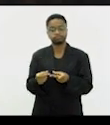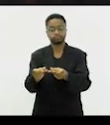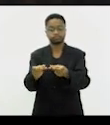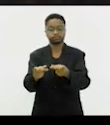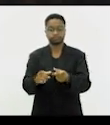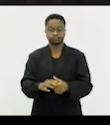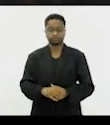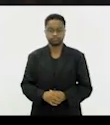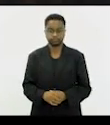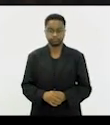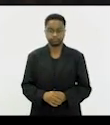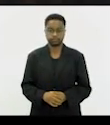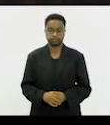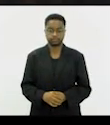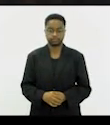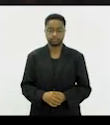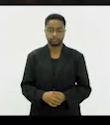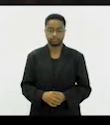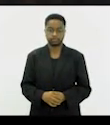interminável.